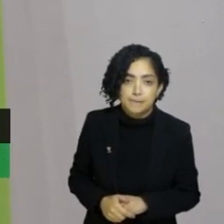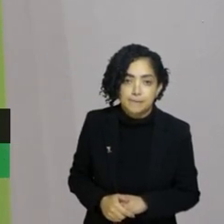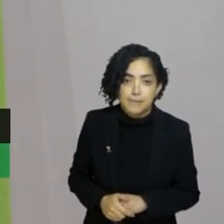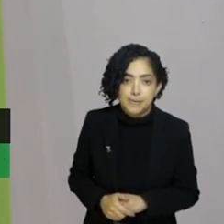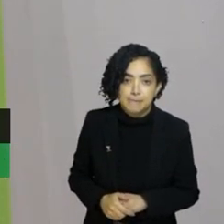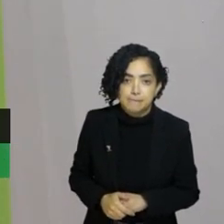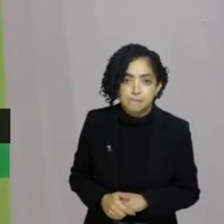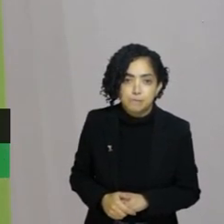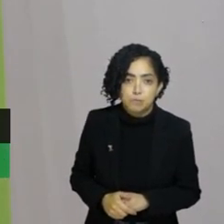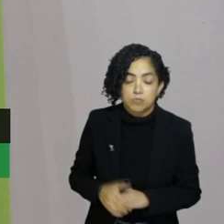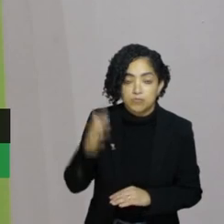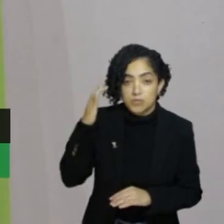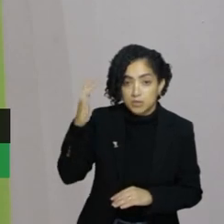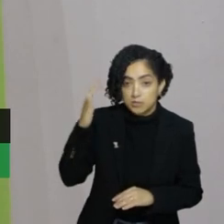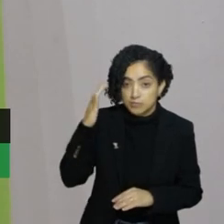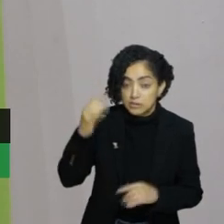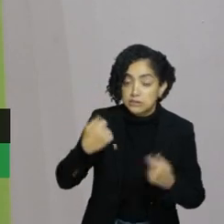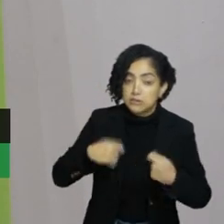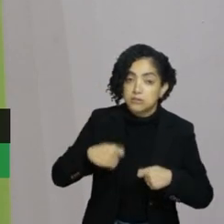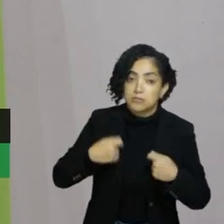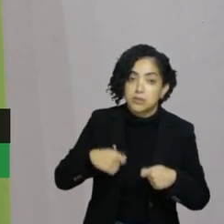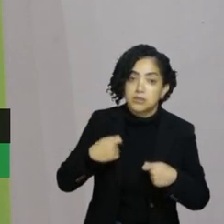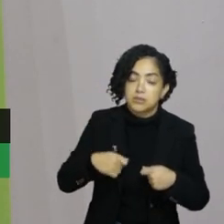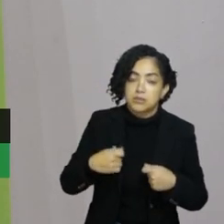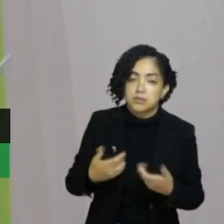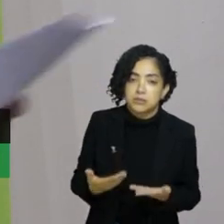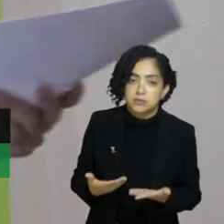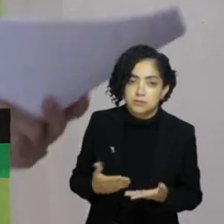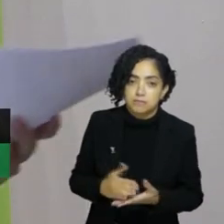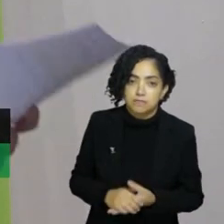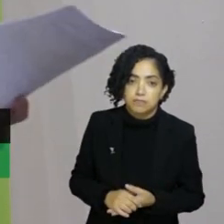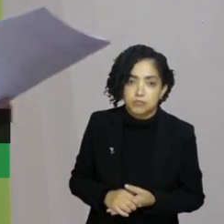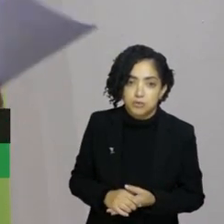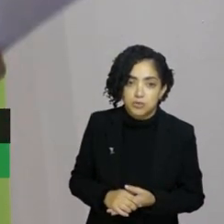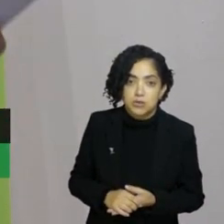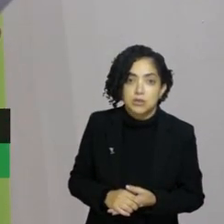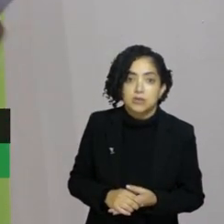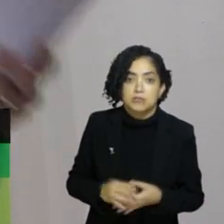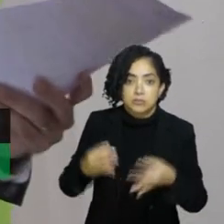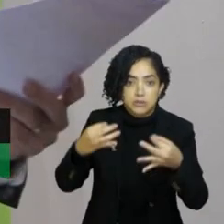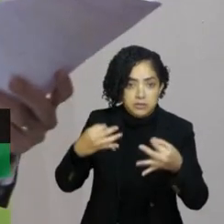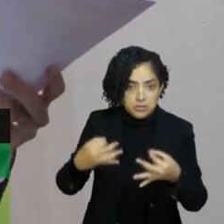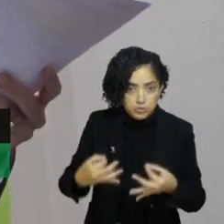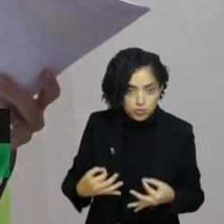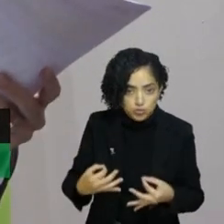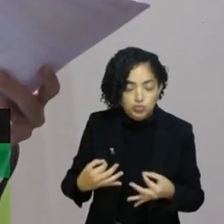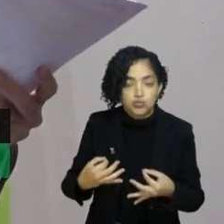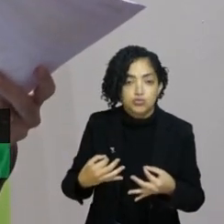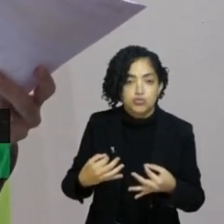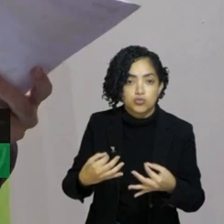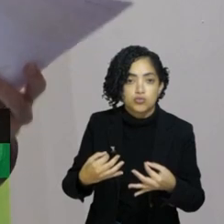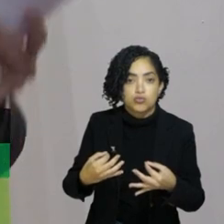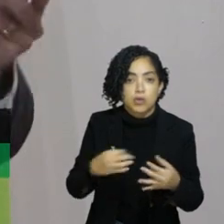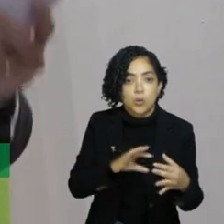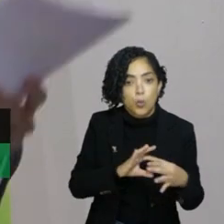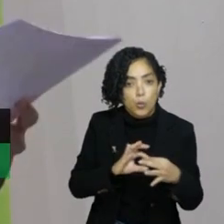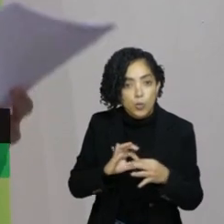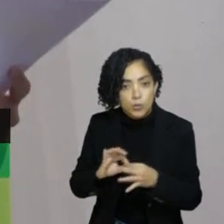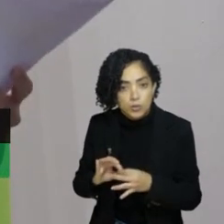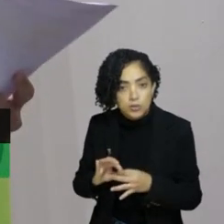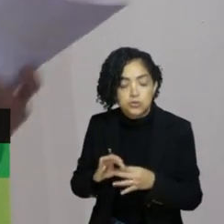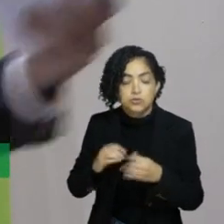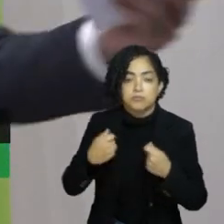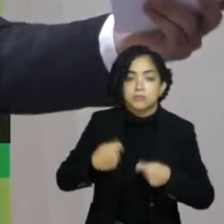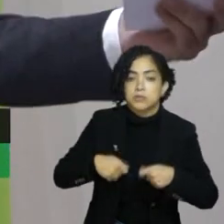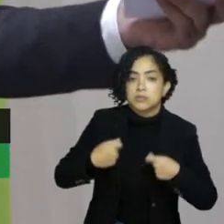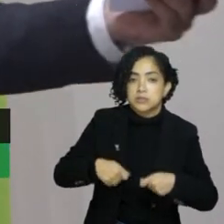É uma reflexão que nós temos que fazer. Seja justo, coerente. Nós